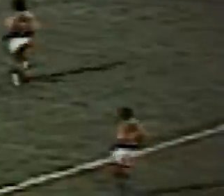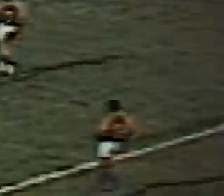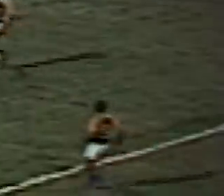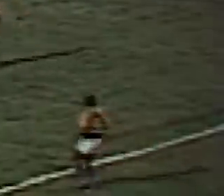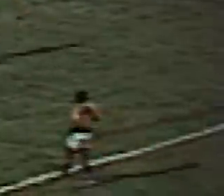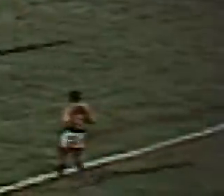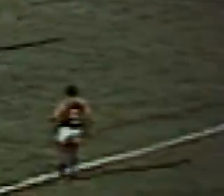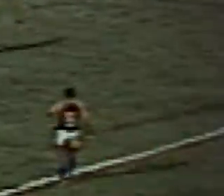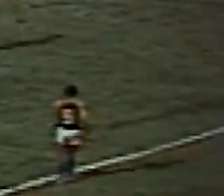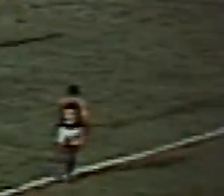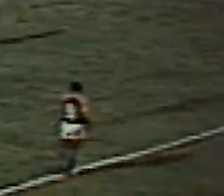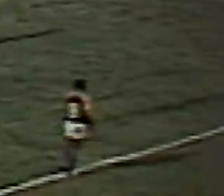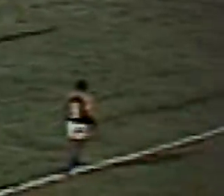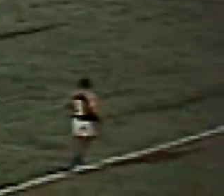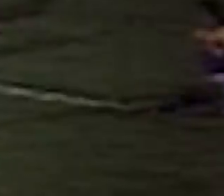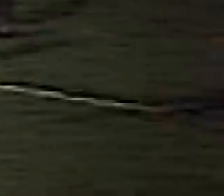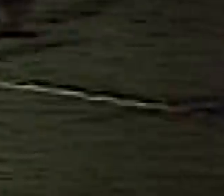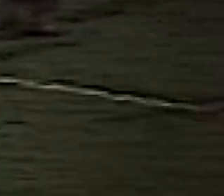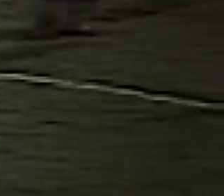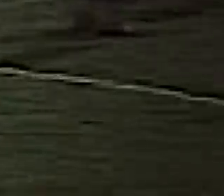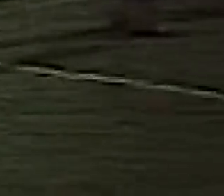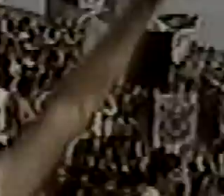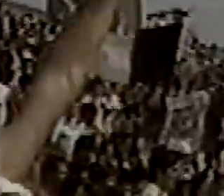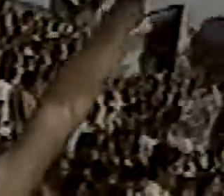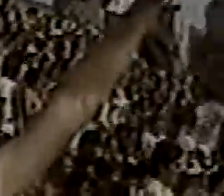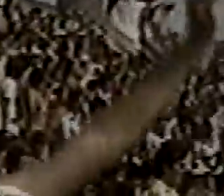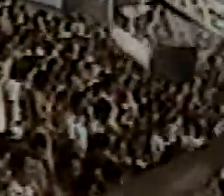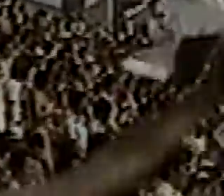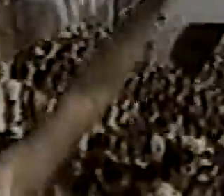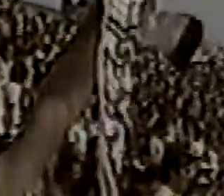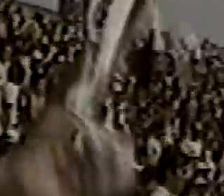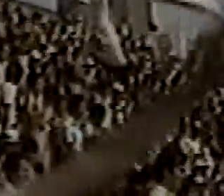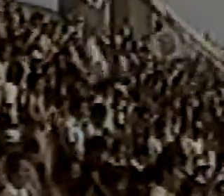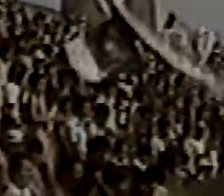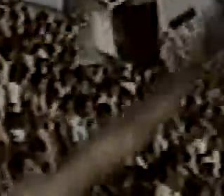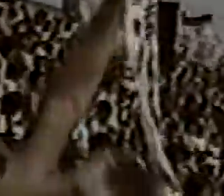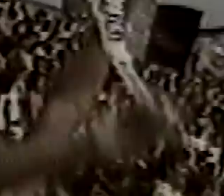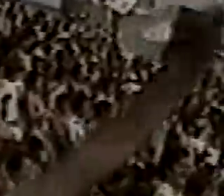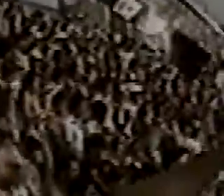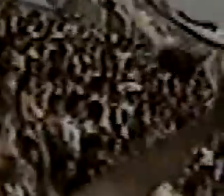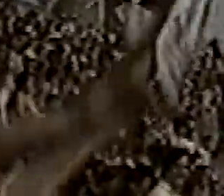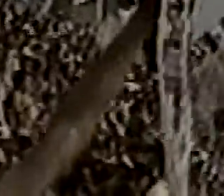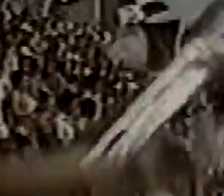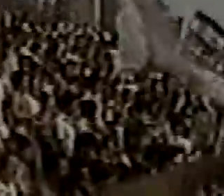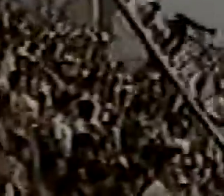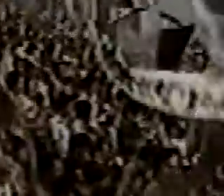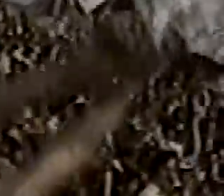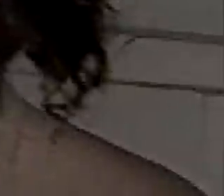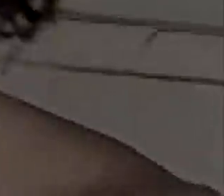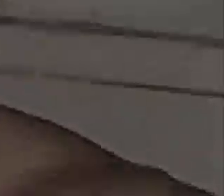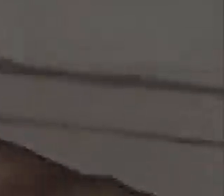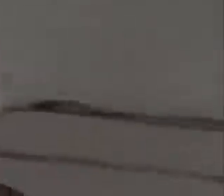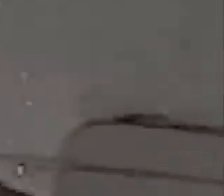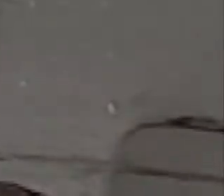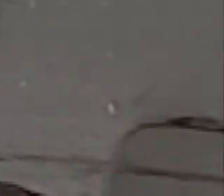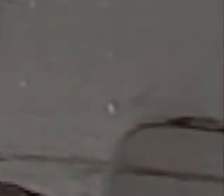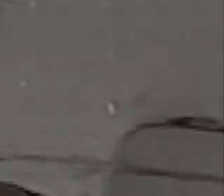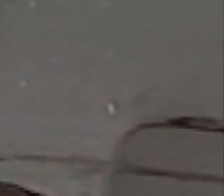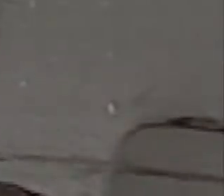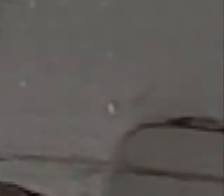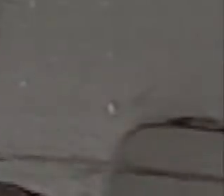No país em que o ouro se ganhou e derreteu. O futebol é